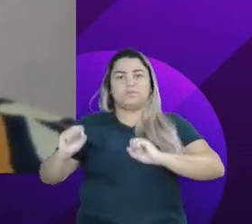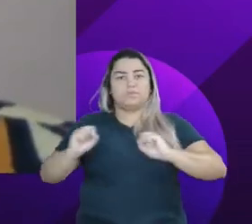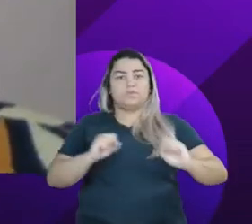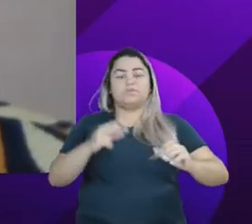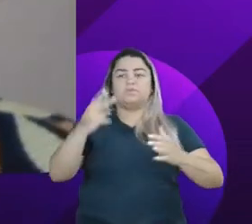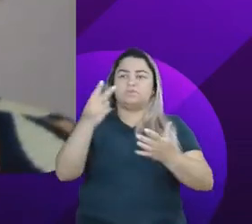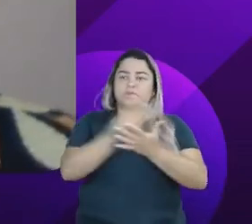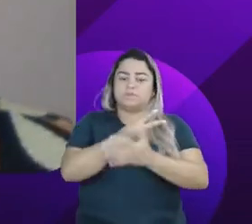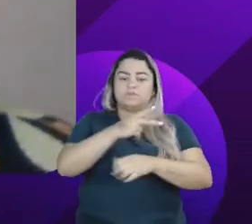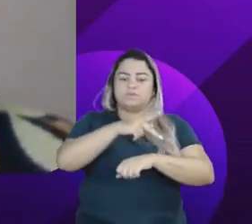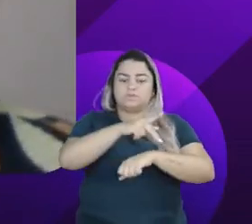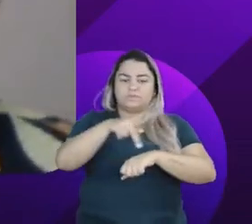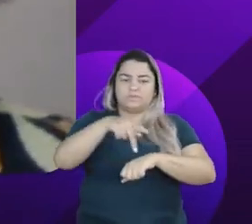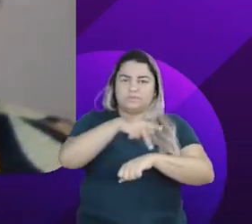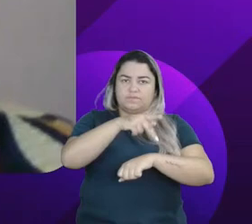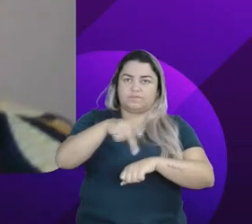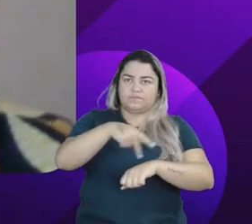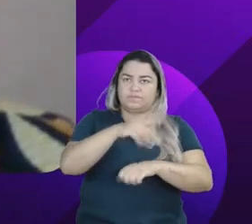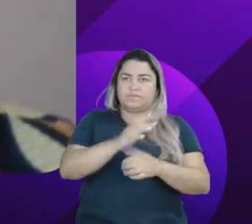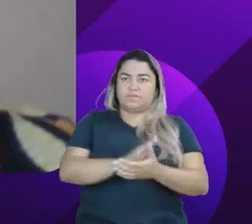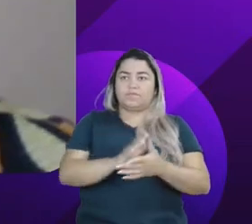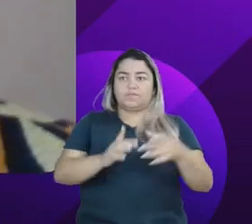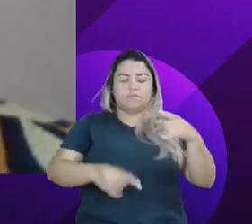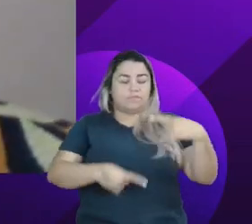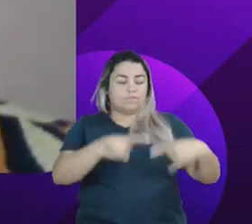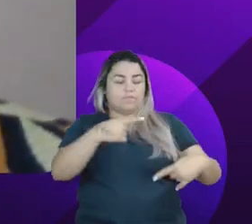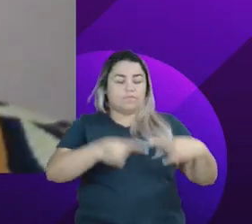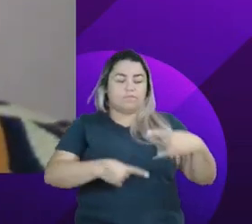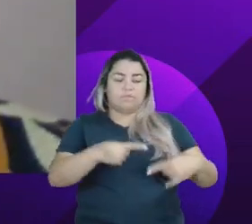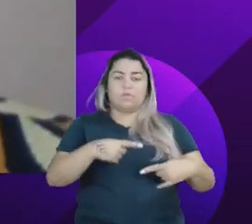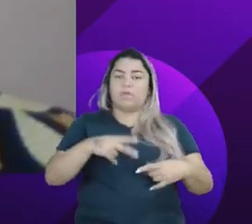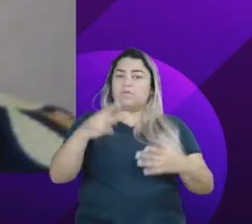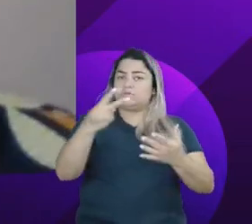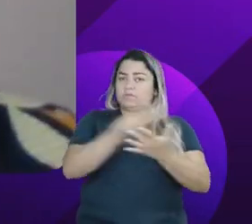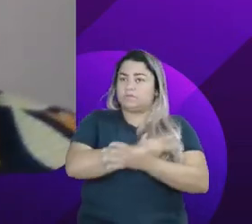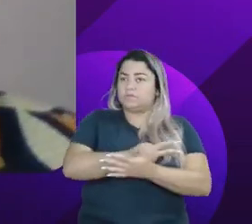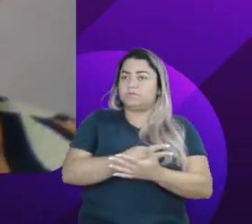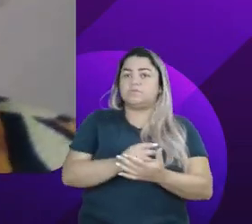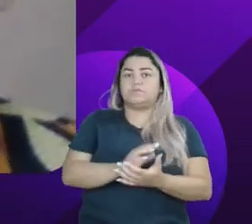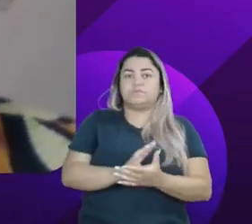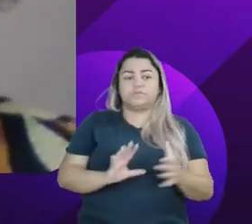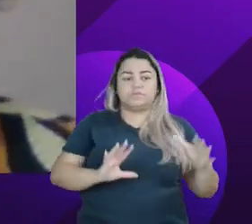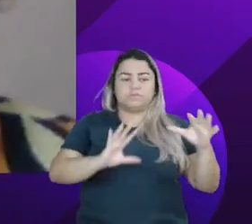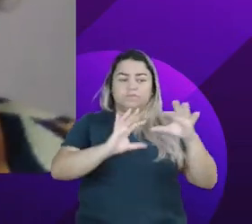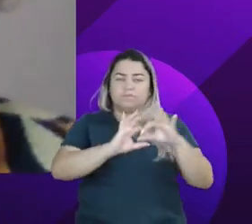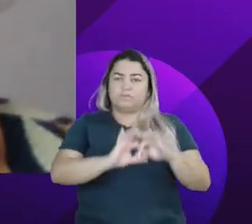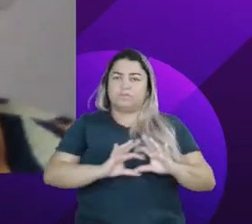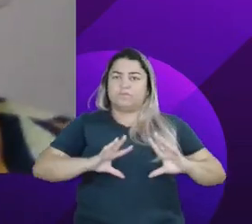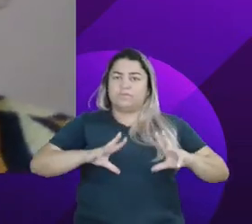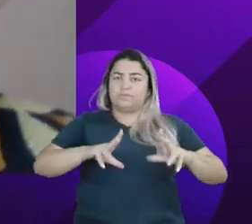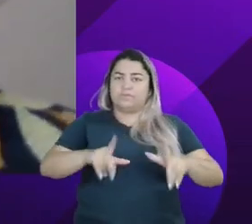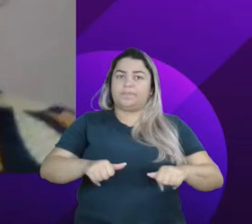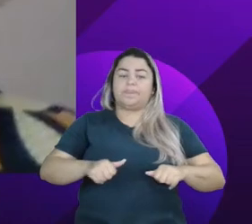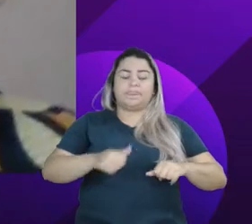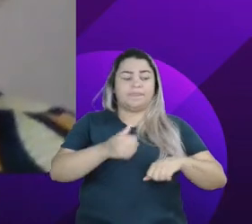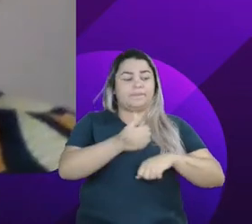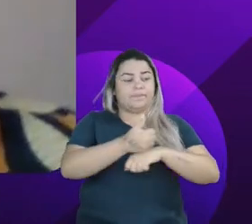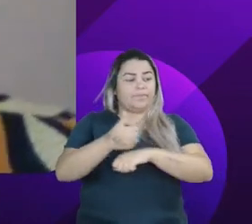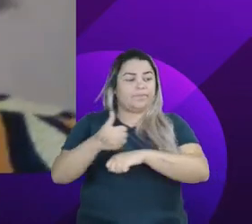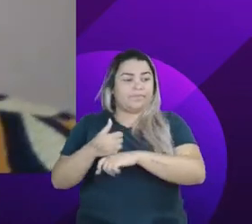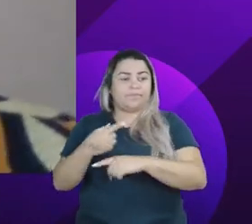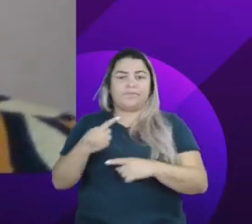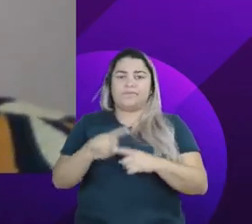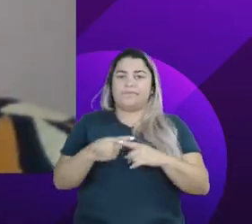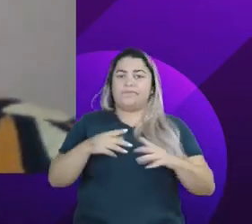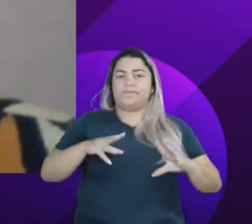acontecer no país. E a política cultural ela só vai acontecer entrelaçada também com todas as áreas, porque tudo